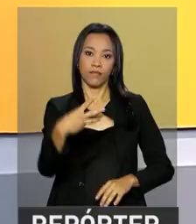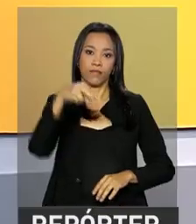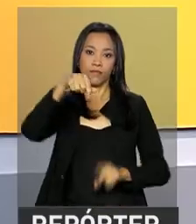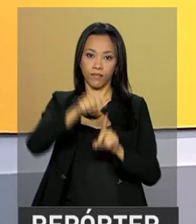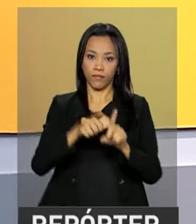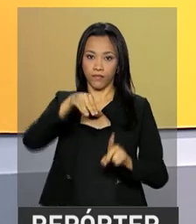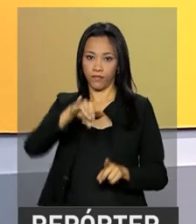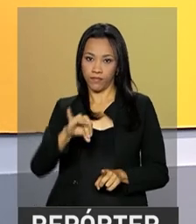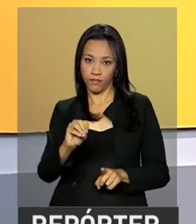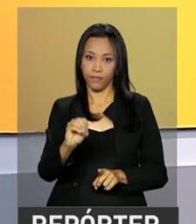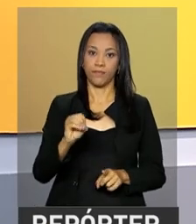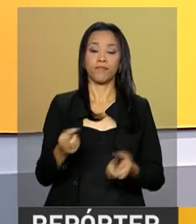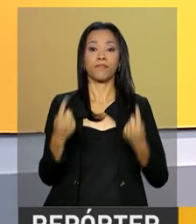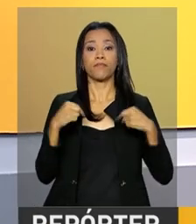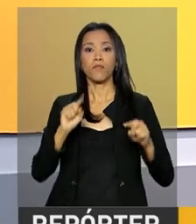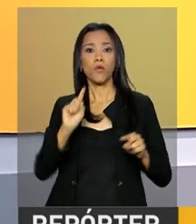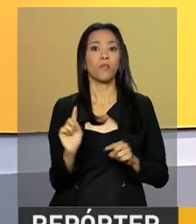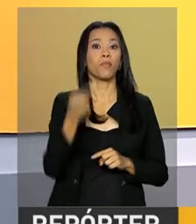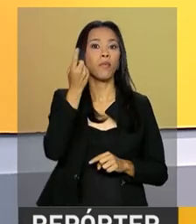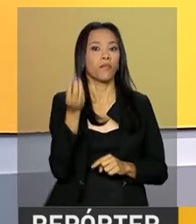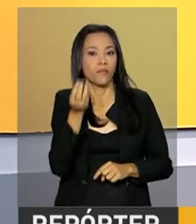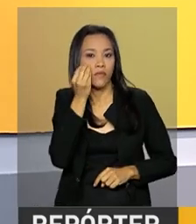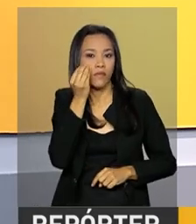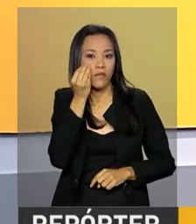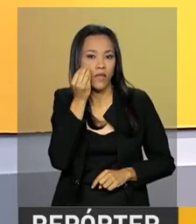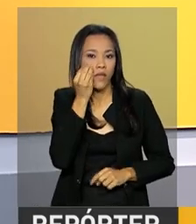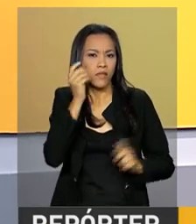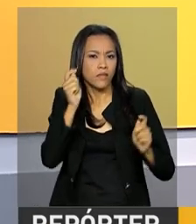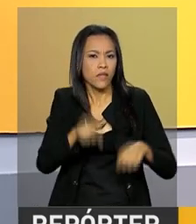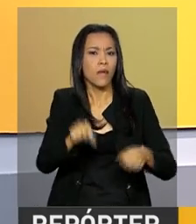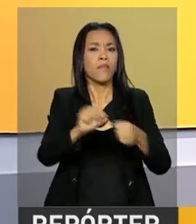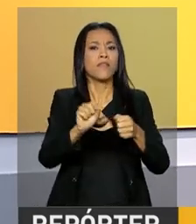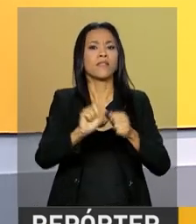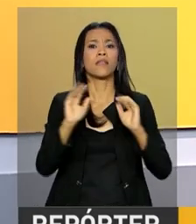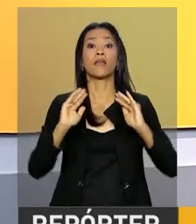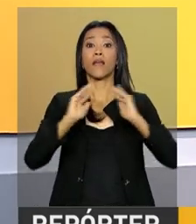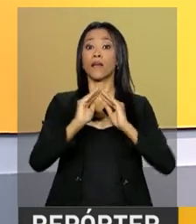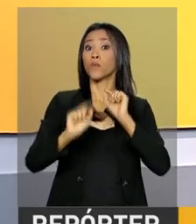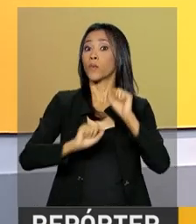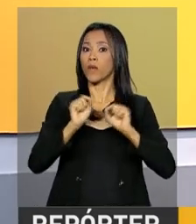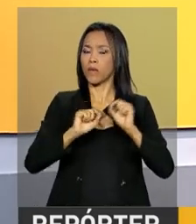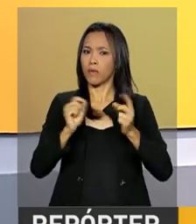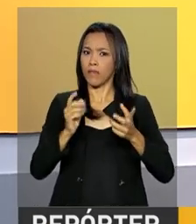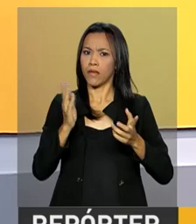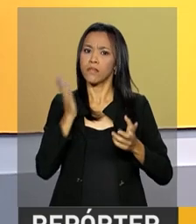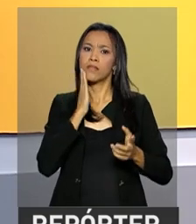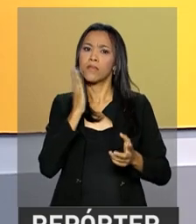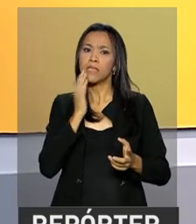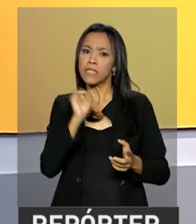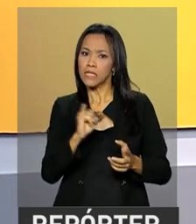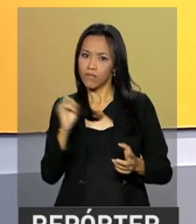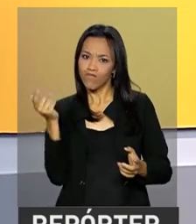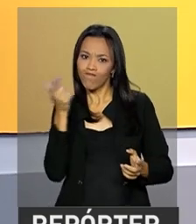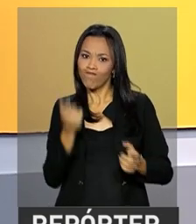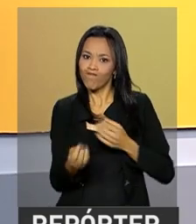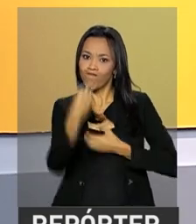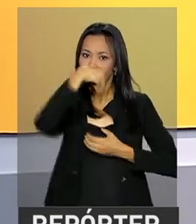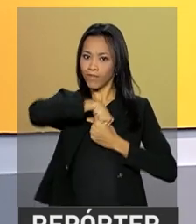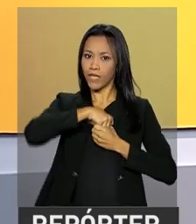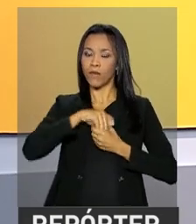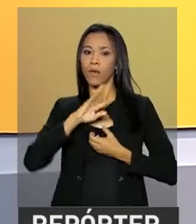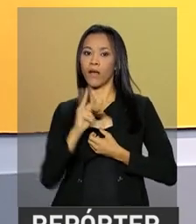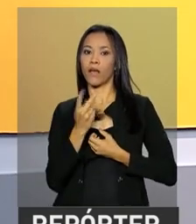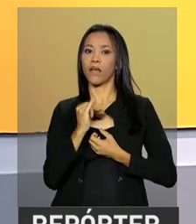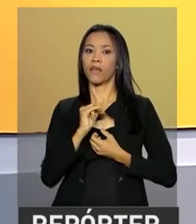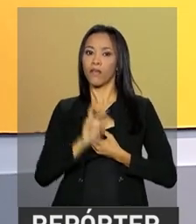maio. O primeiro teste que pode ser realizado em casa para identificar o vírus HIV recebeu o